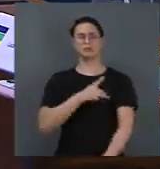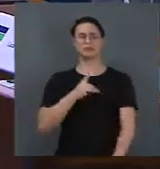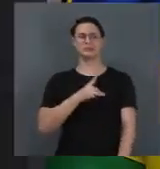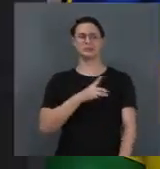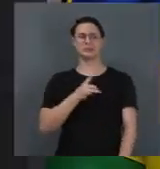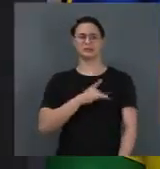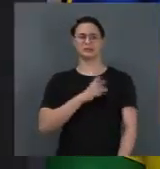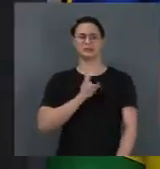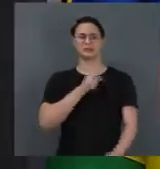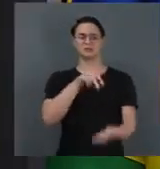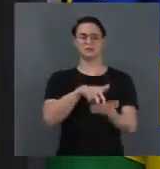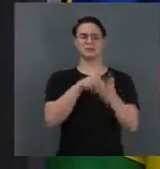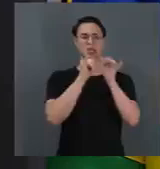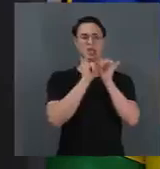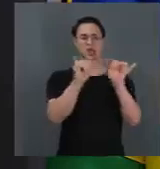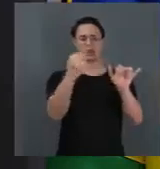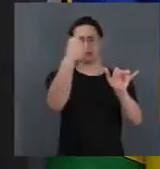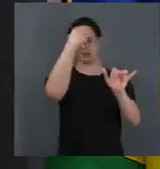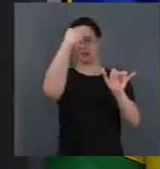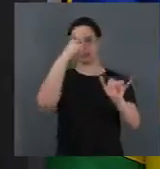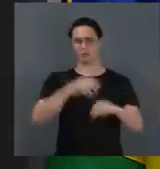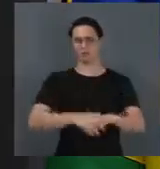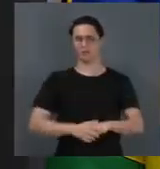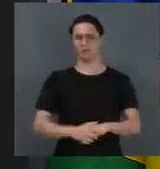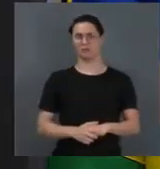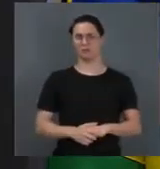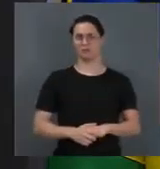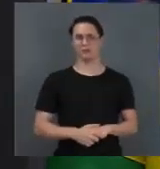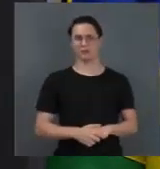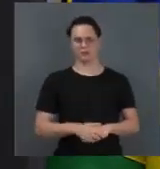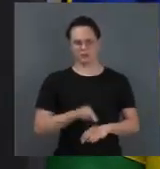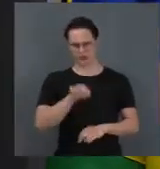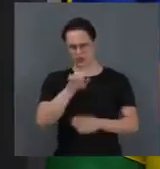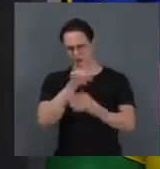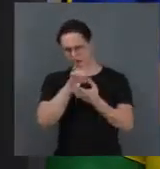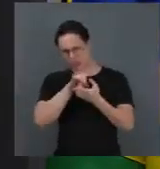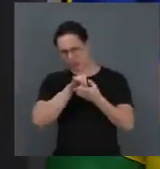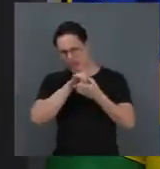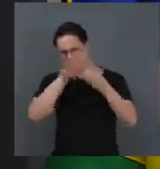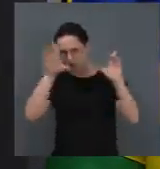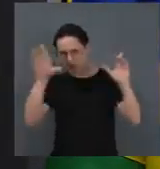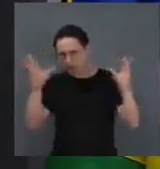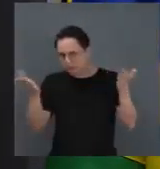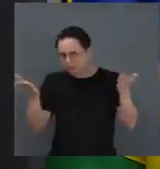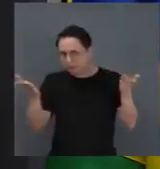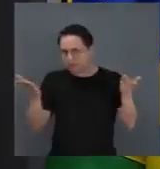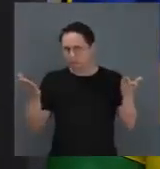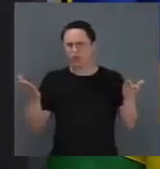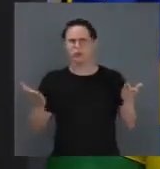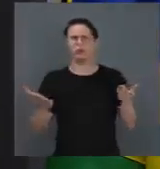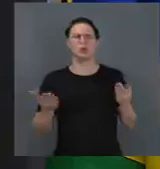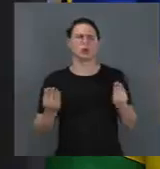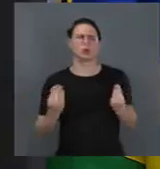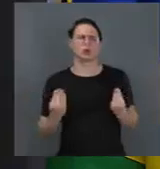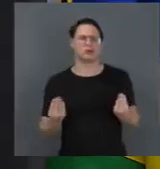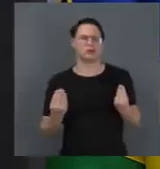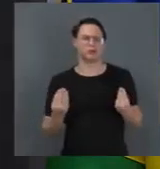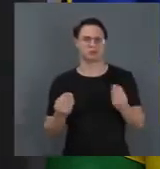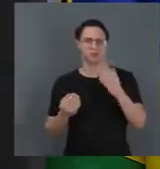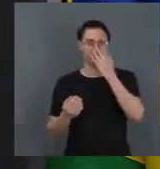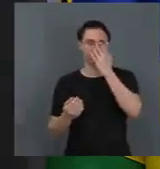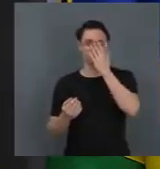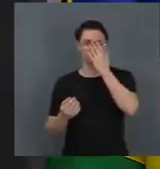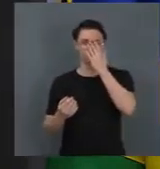falar ou escrever o que pensa no Brasil. Isso é democracia? Onde?